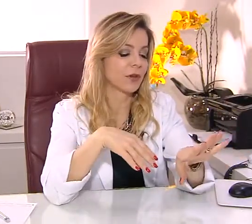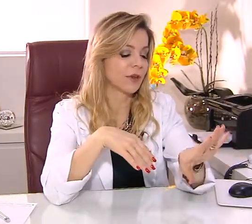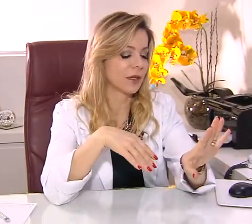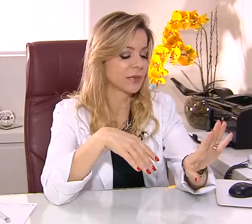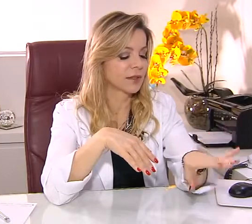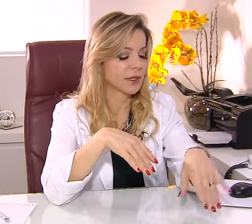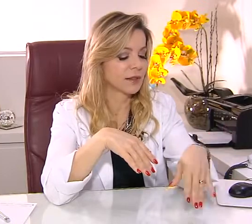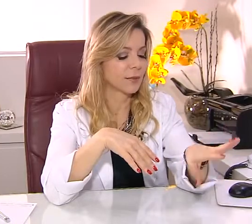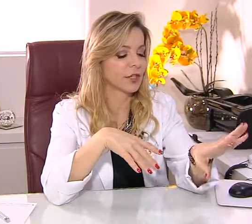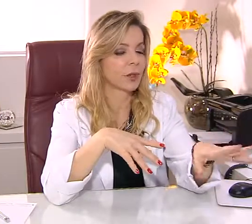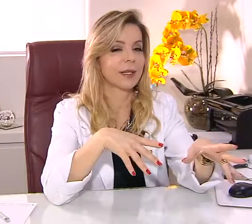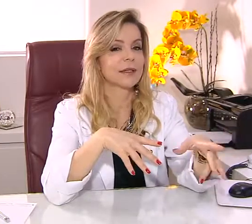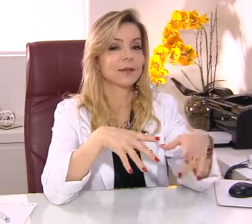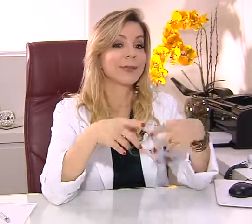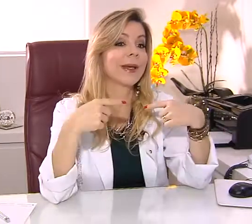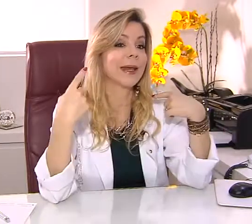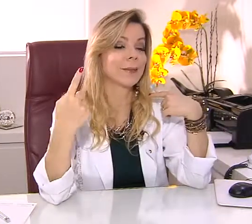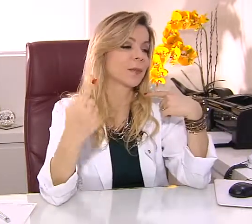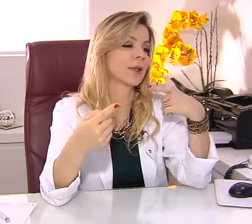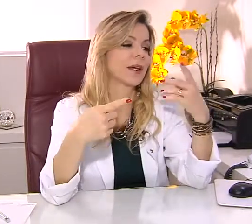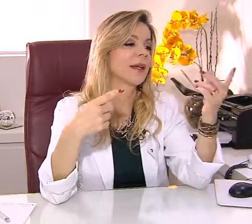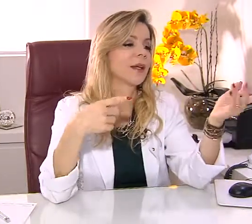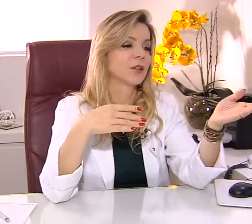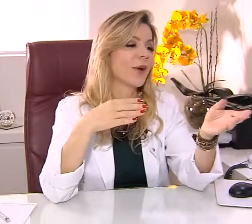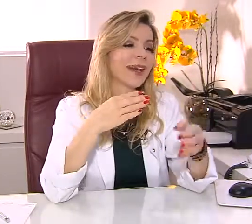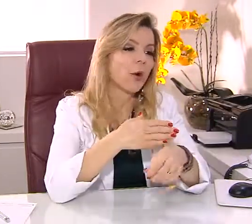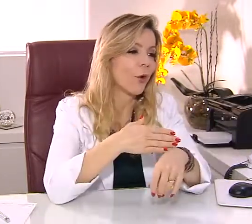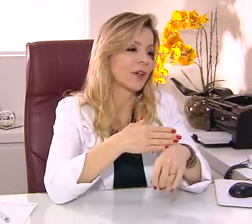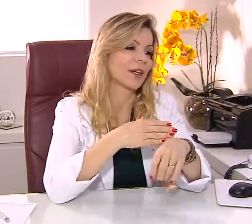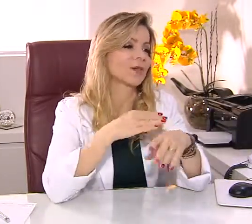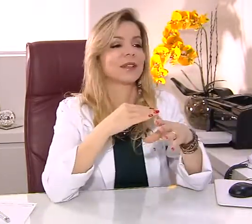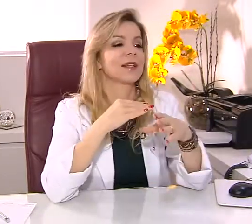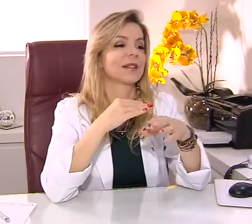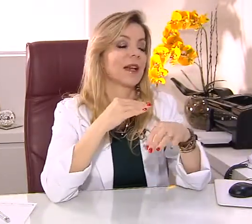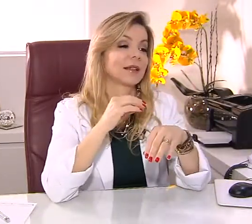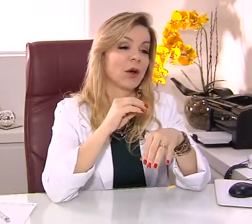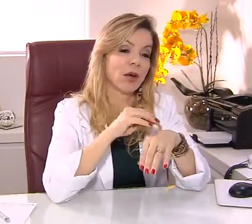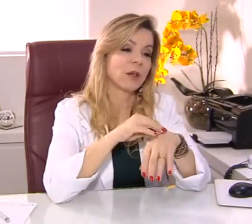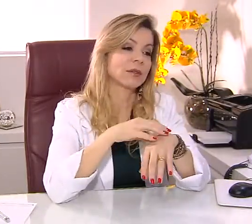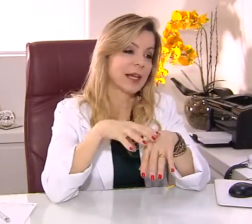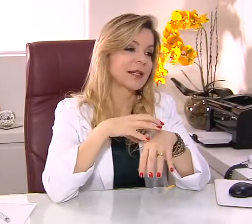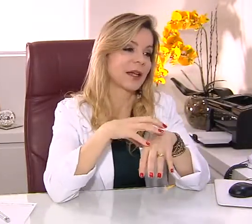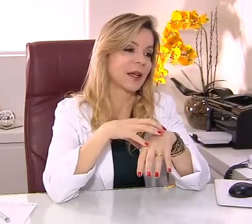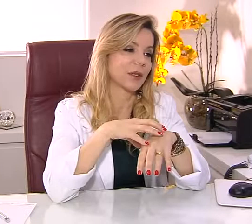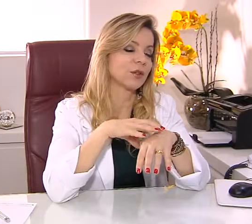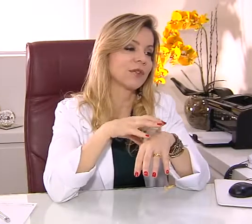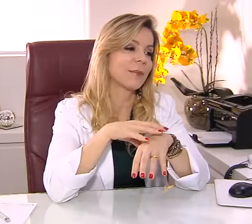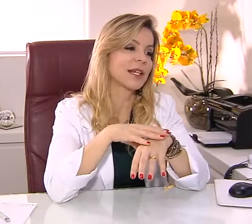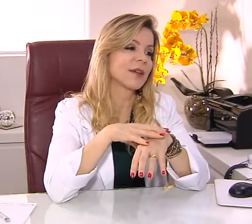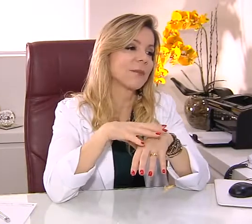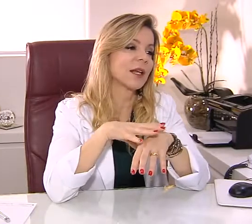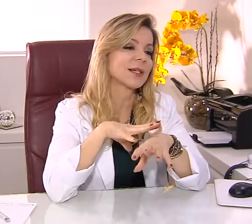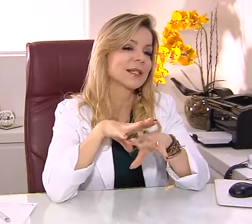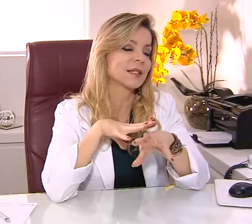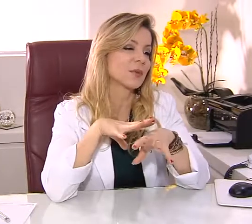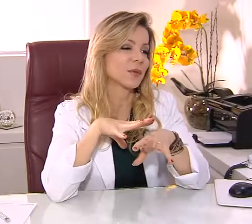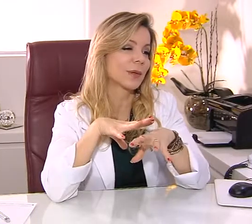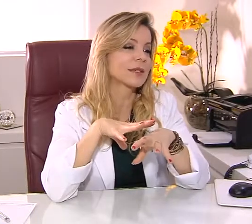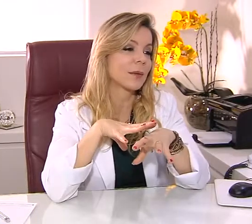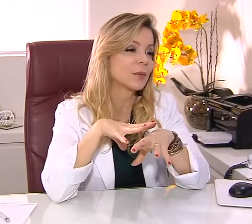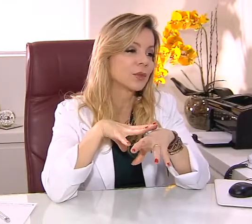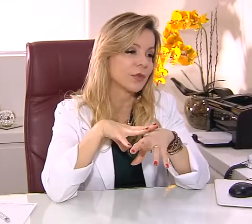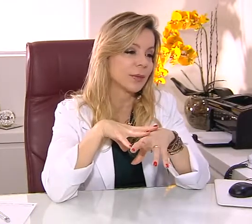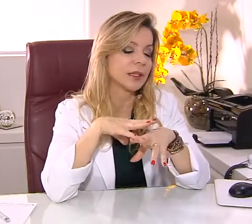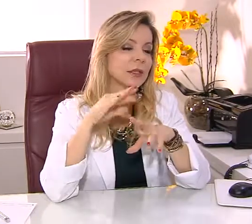a pessoa olha e fala, mas o que essa mancha que apareceu? Não lembra, porque não é na hora que acontece. Na hora acontece aquela queimadura, fica mais vermelho, mas às vezes a